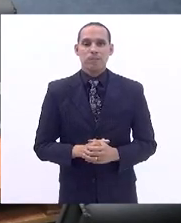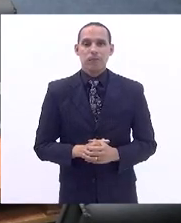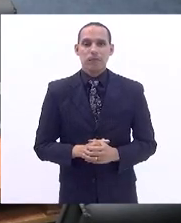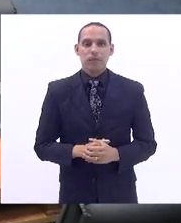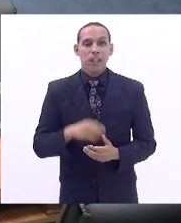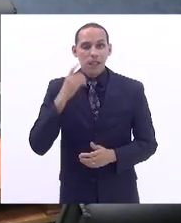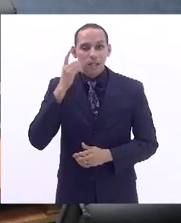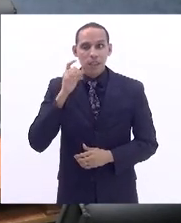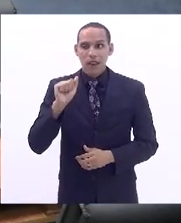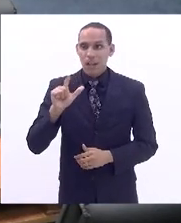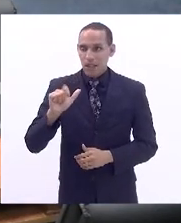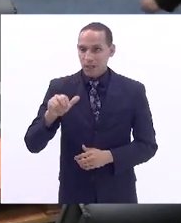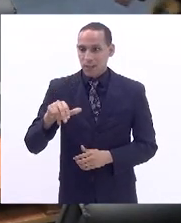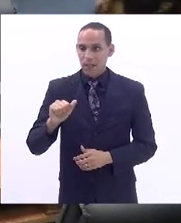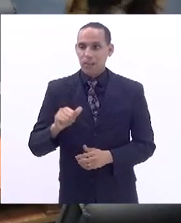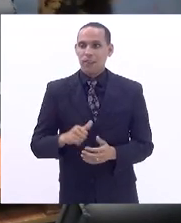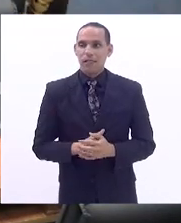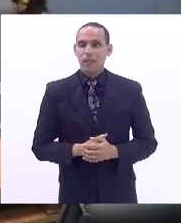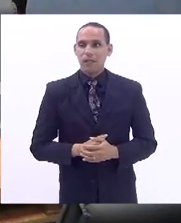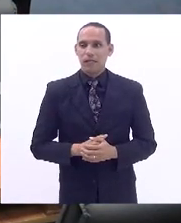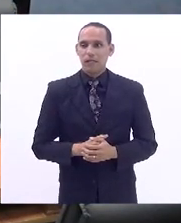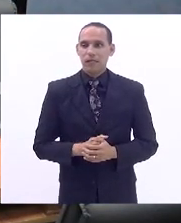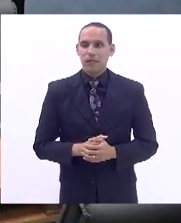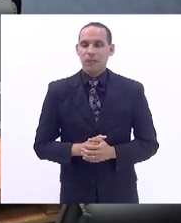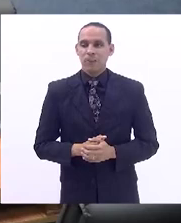o deputado Alana Passos